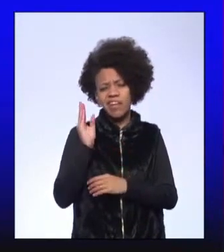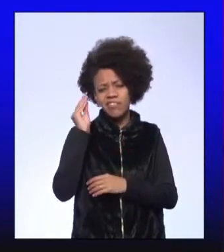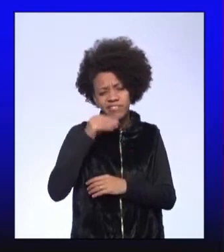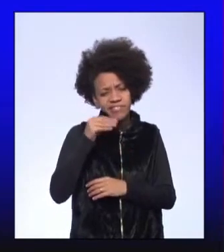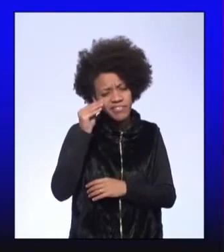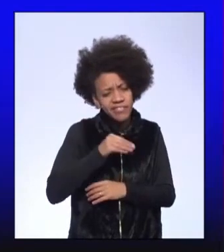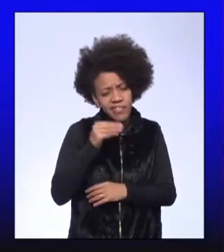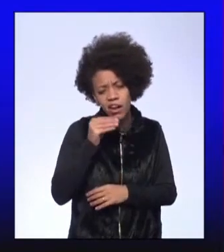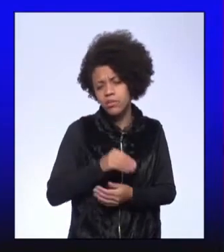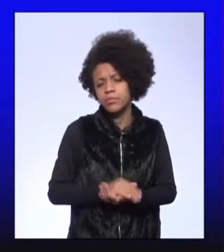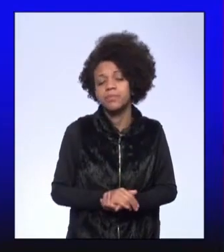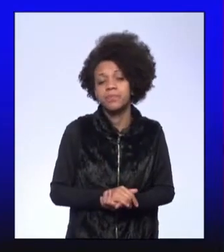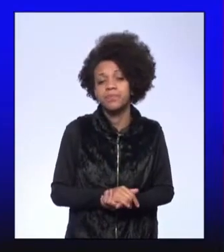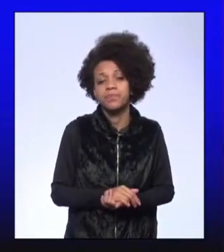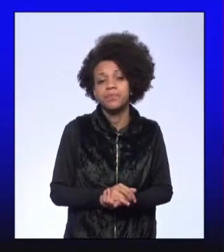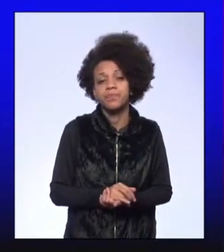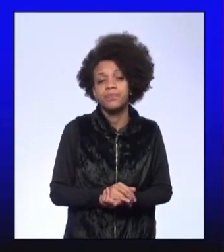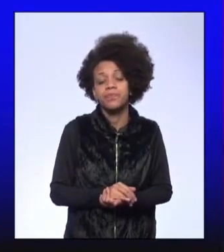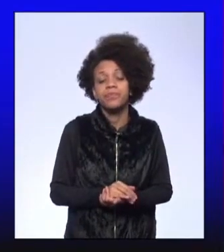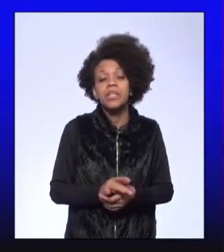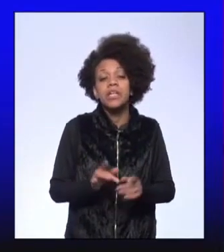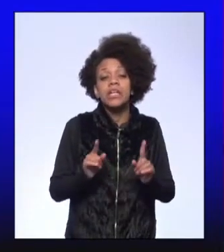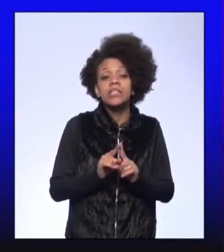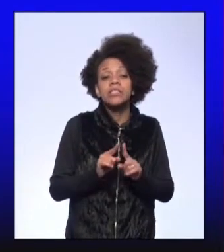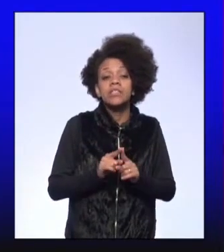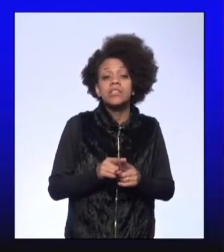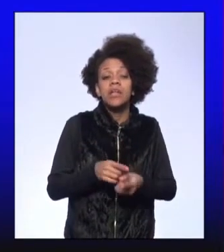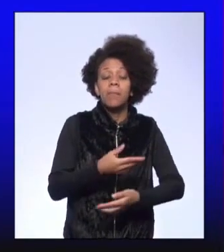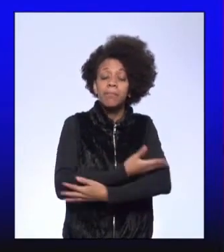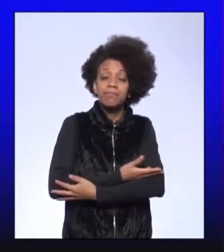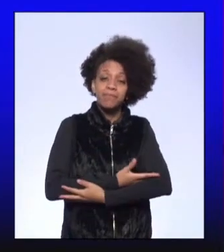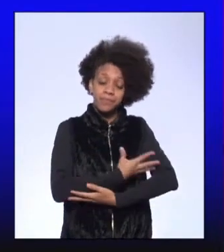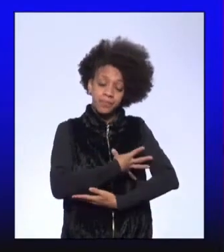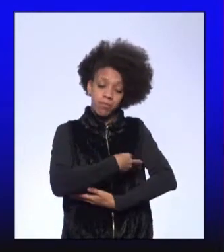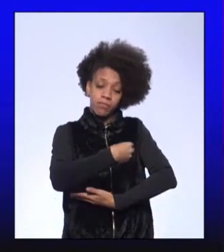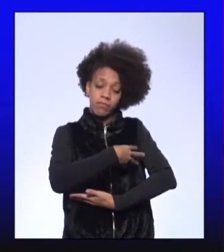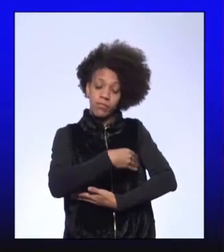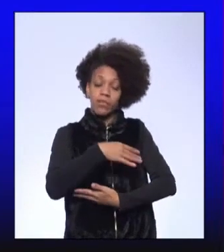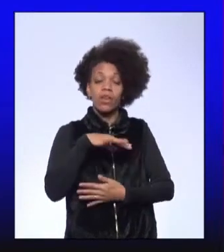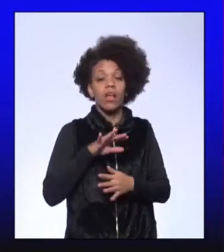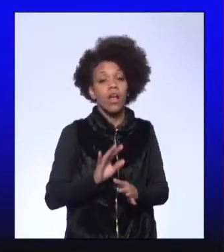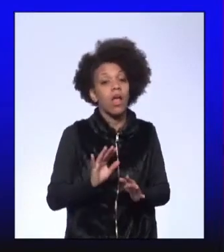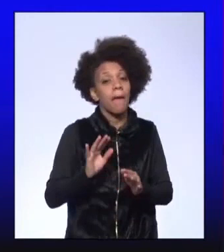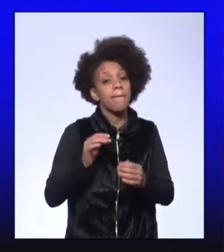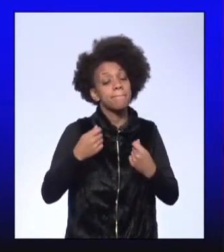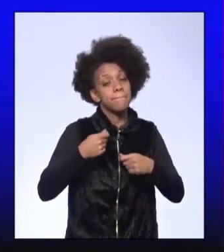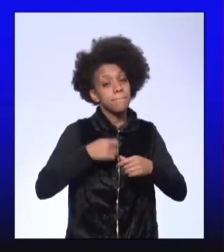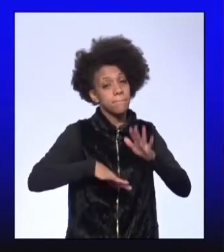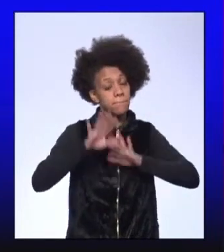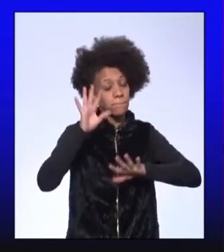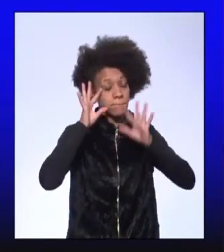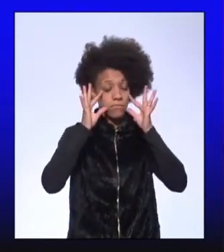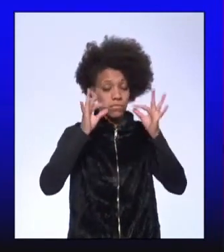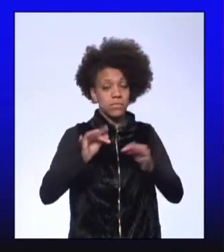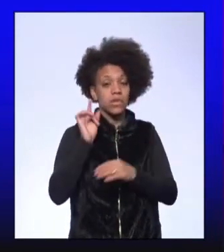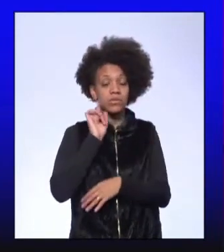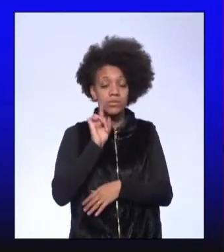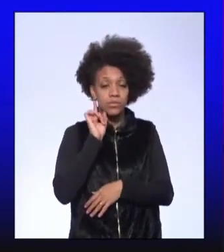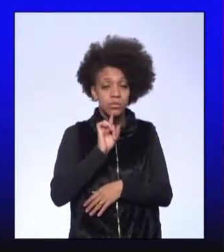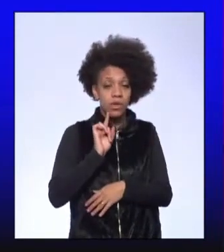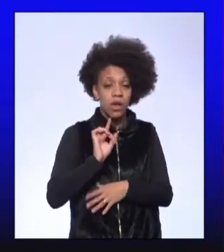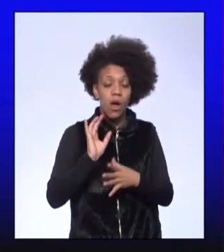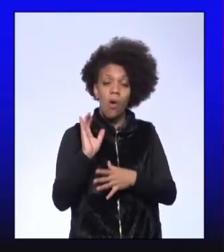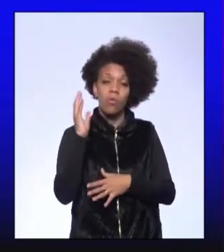esses reportes. Aleitamento materno, e aqui eu abro um parênteses, né? Os Estados Unidos, quando surgiu